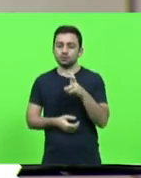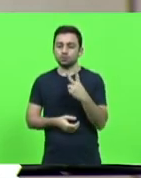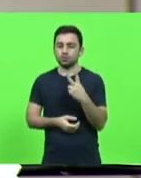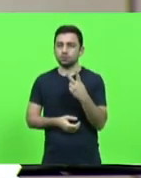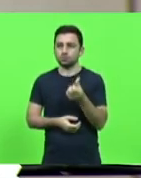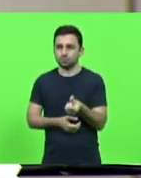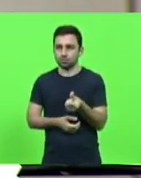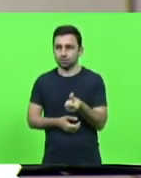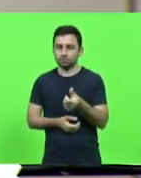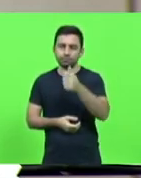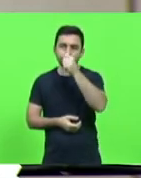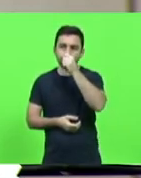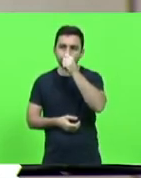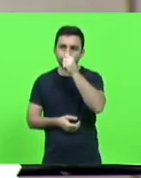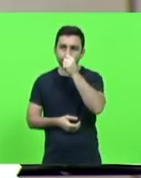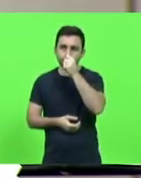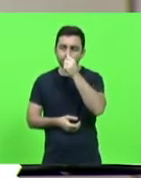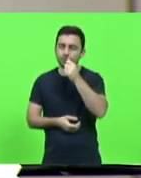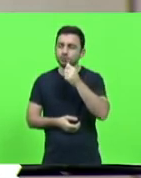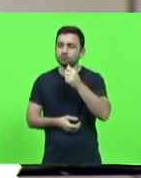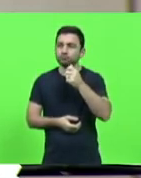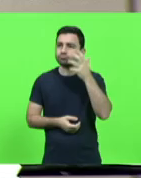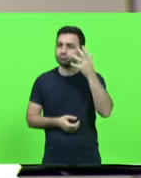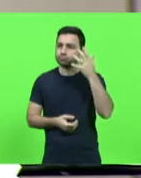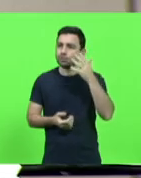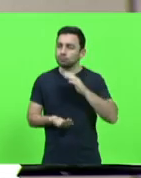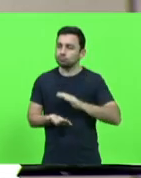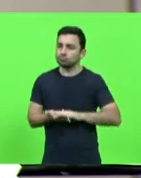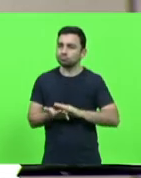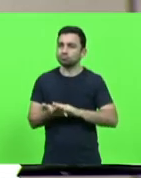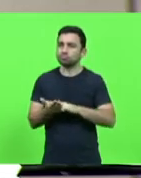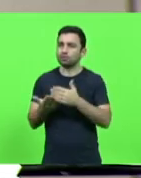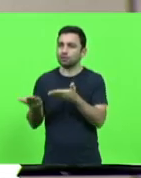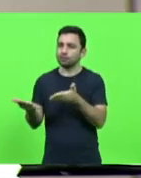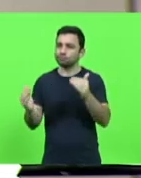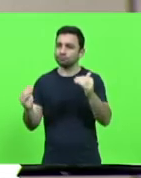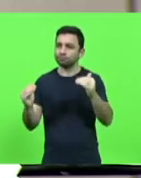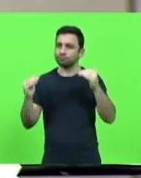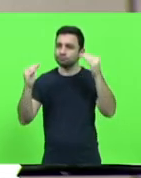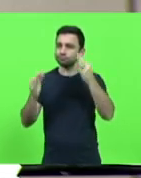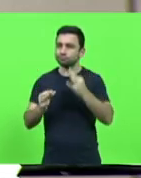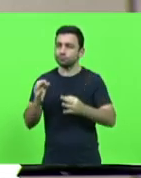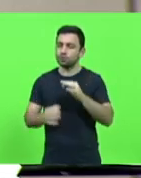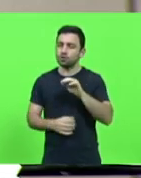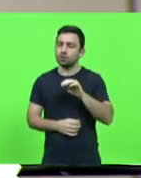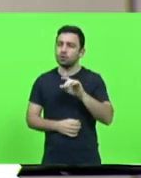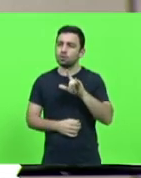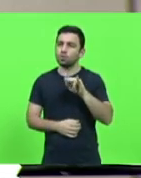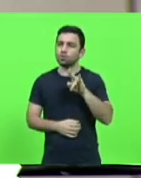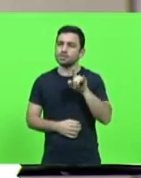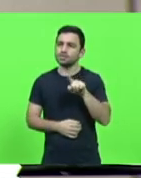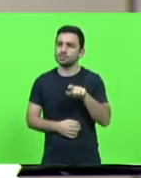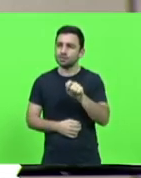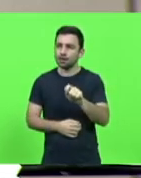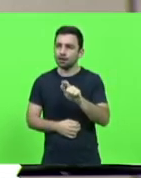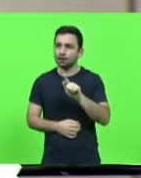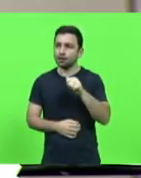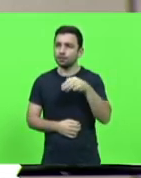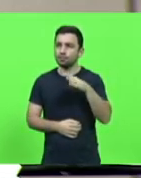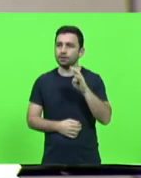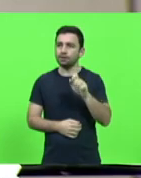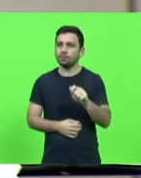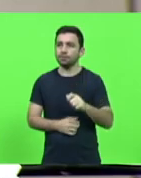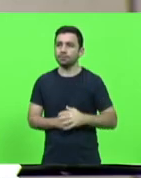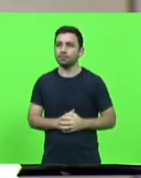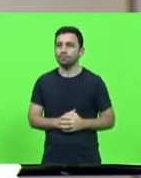deputado João Amin, manifestando aplauso à magistrada Luísa Ikel Gambá, pela